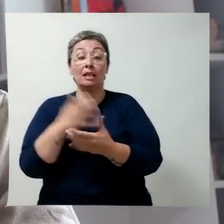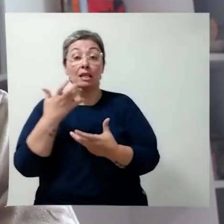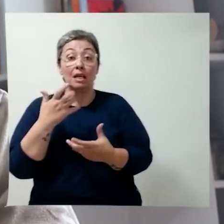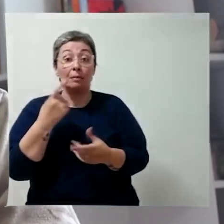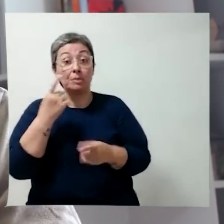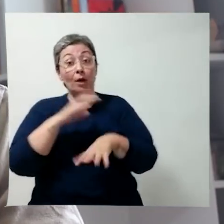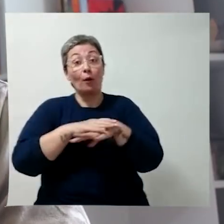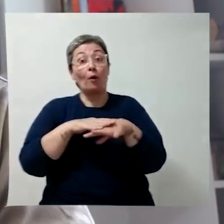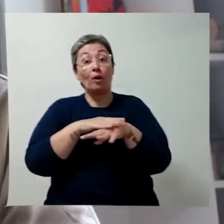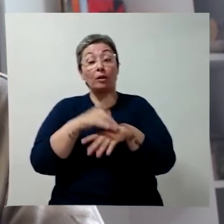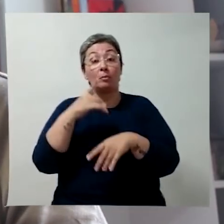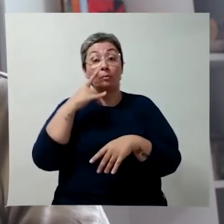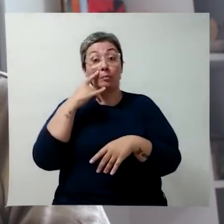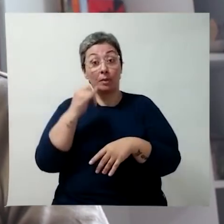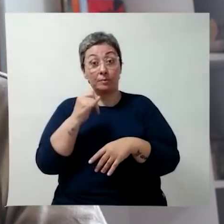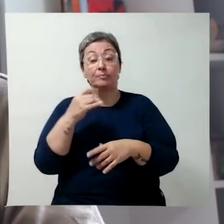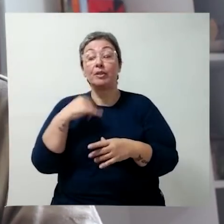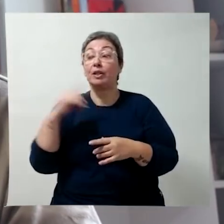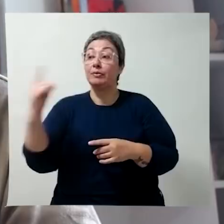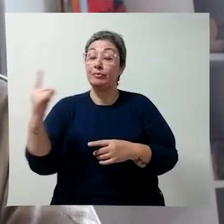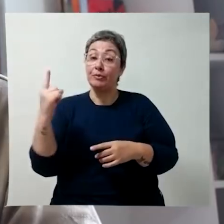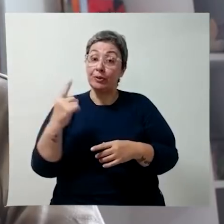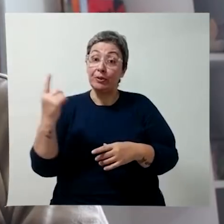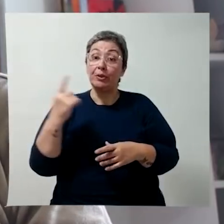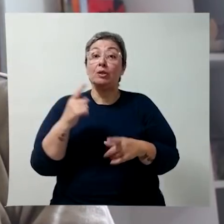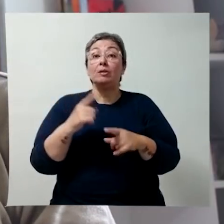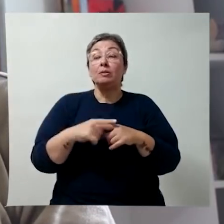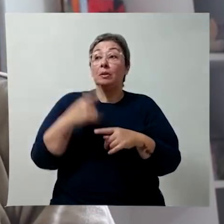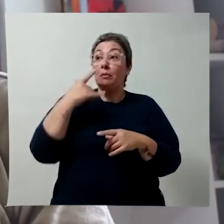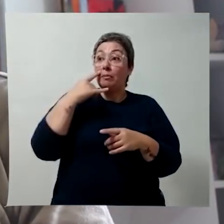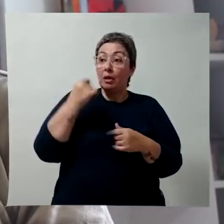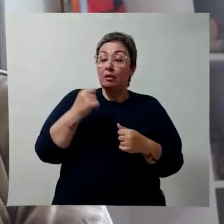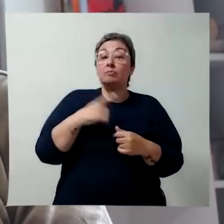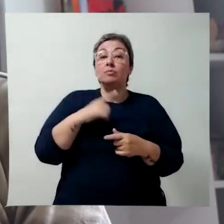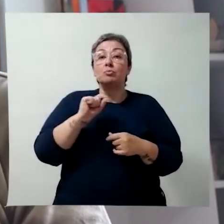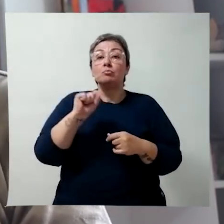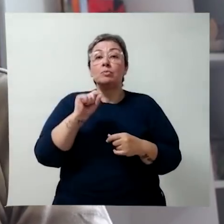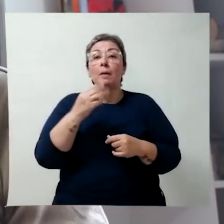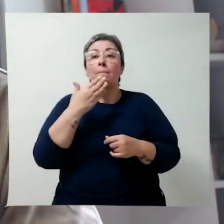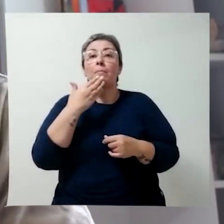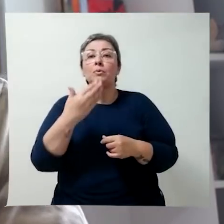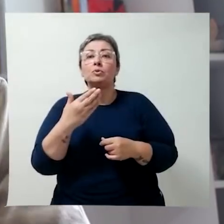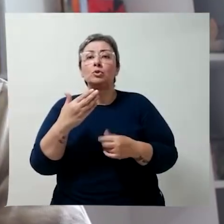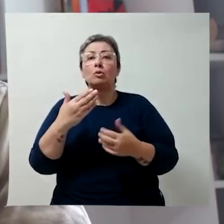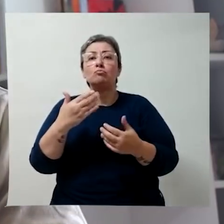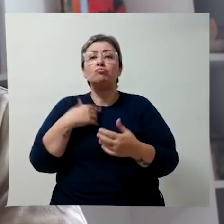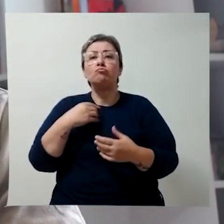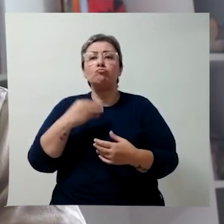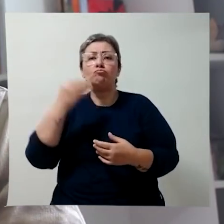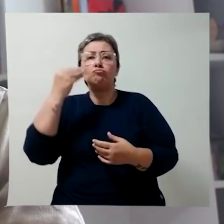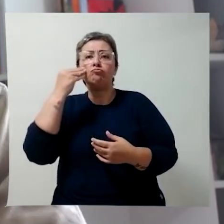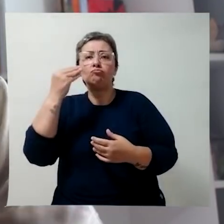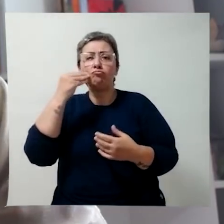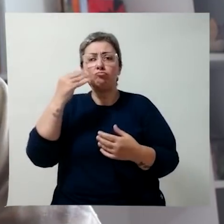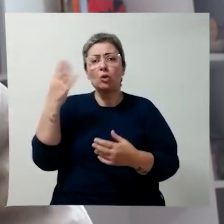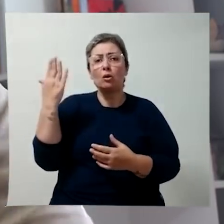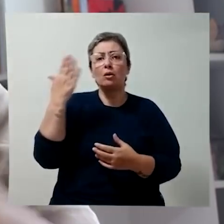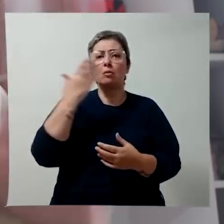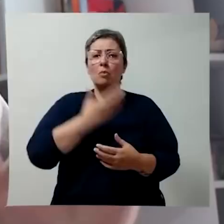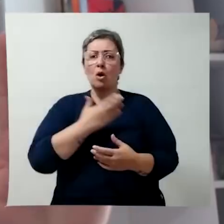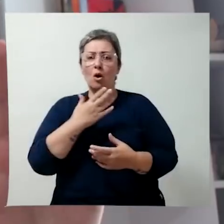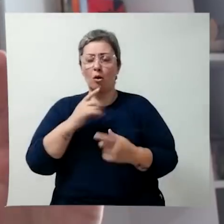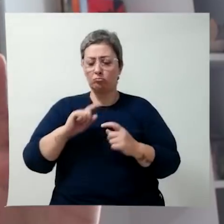moça. E todos que iriam falar com ele recebiam uma prova muito difícil.